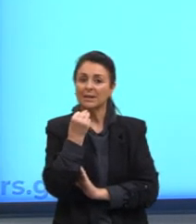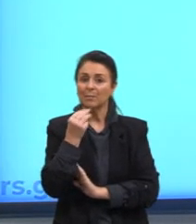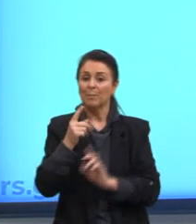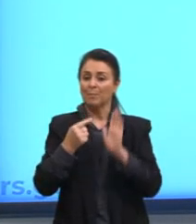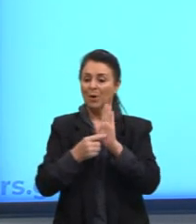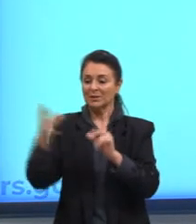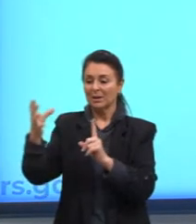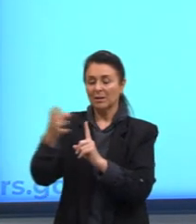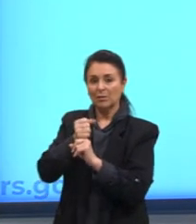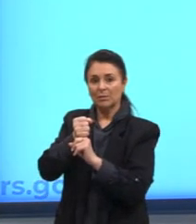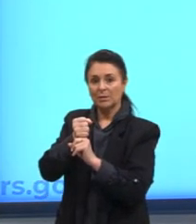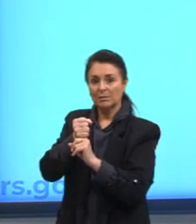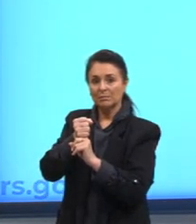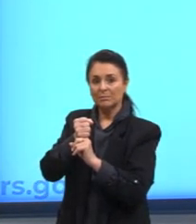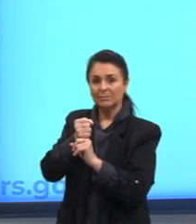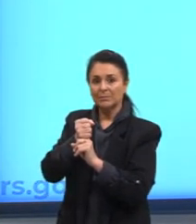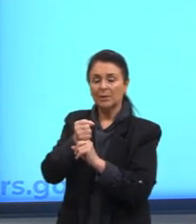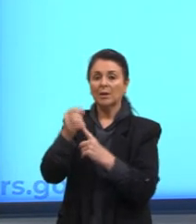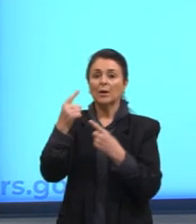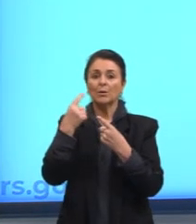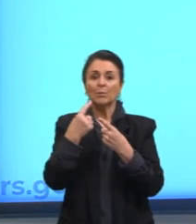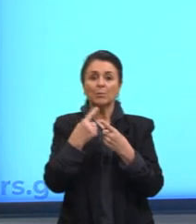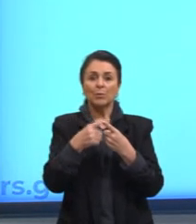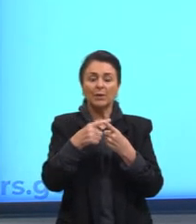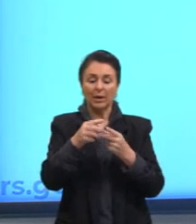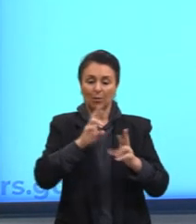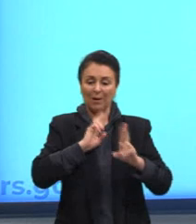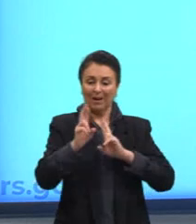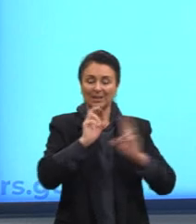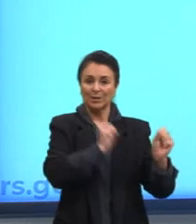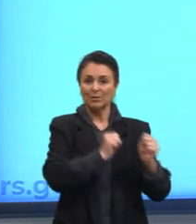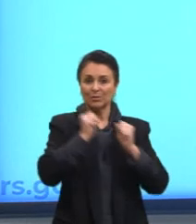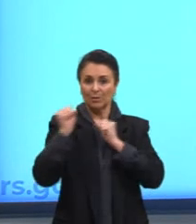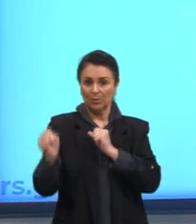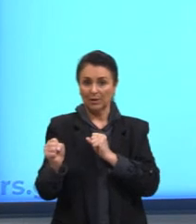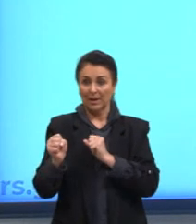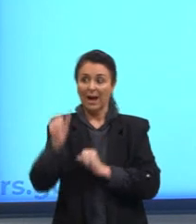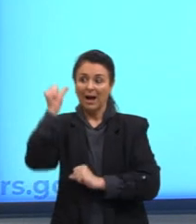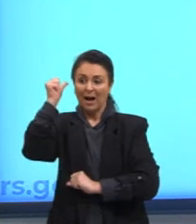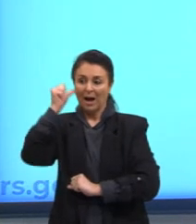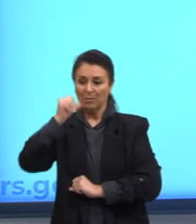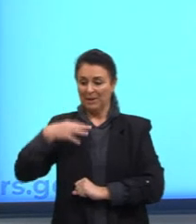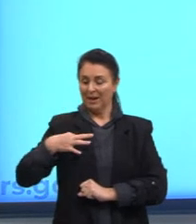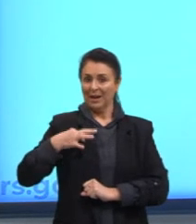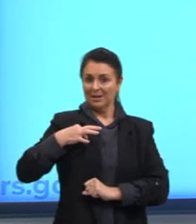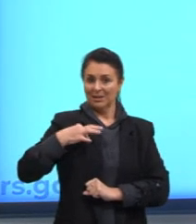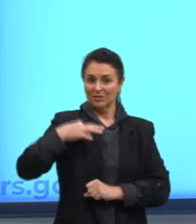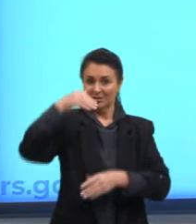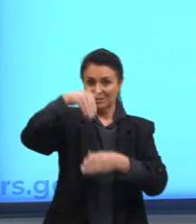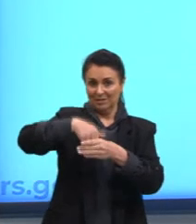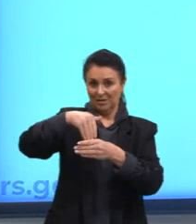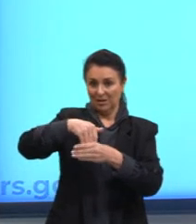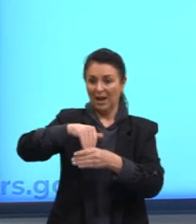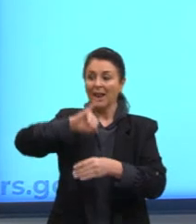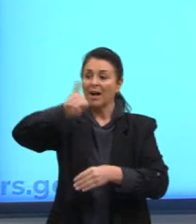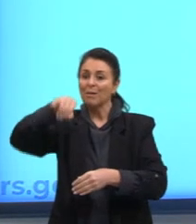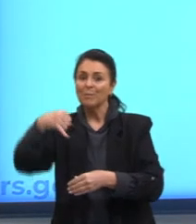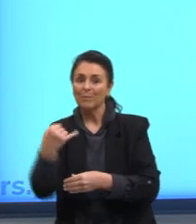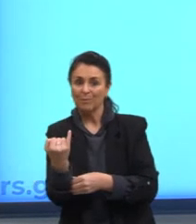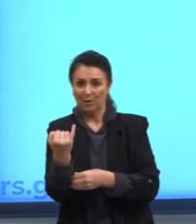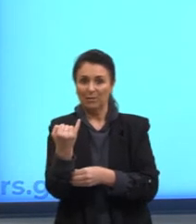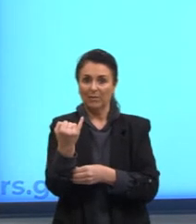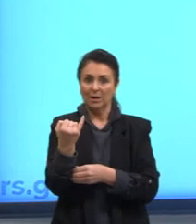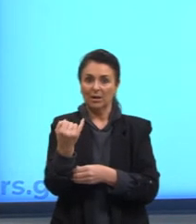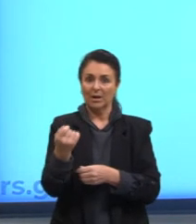uma vez que inscrever-se como relação de poder em que a candidata aproveita aproveita se de uma probabilidade